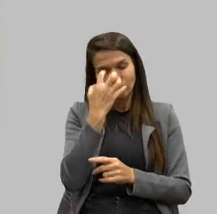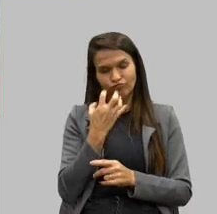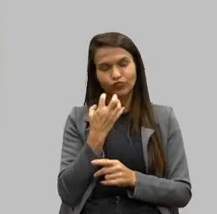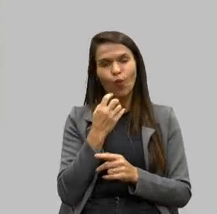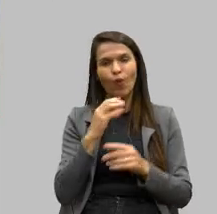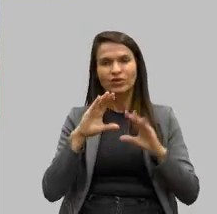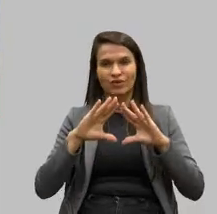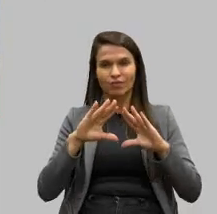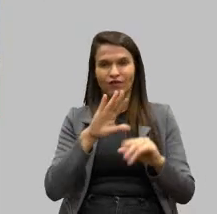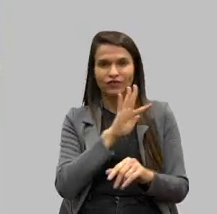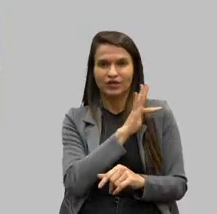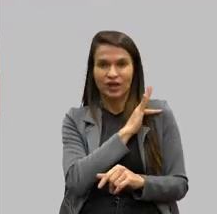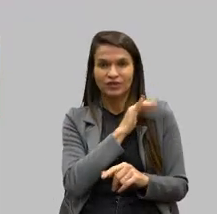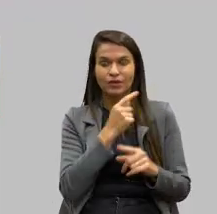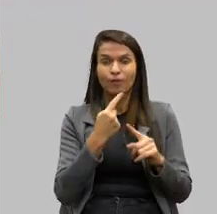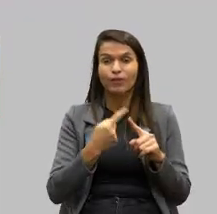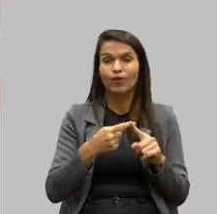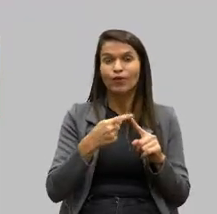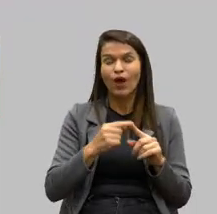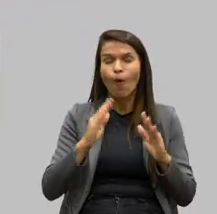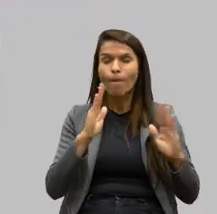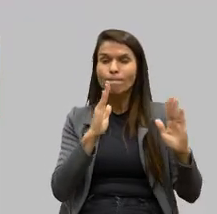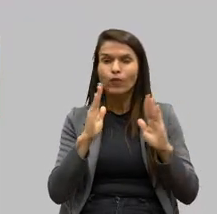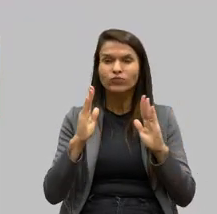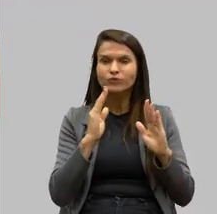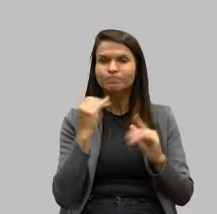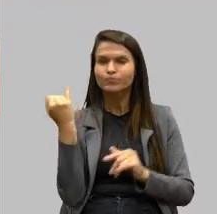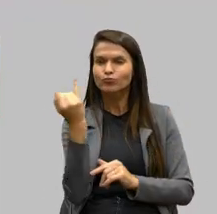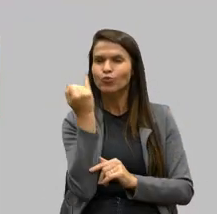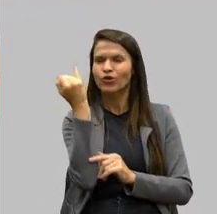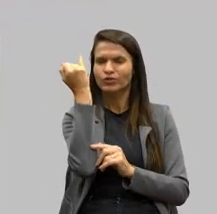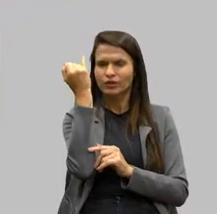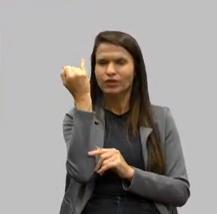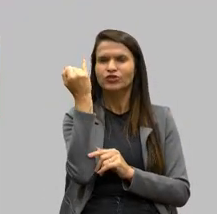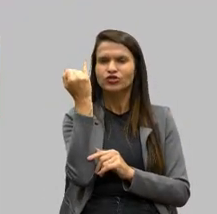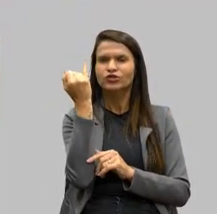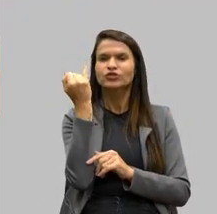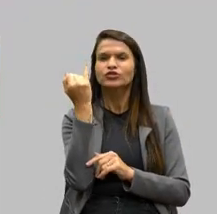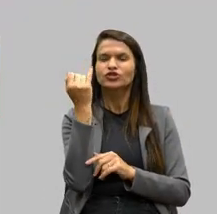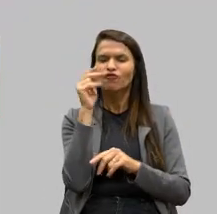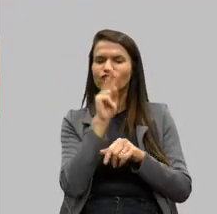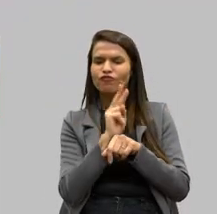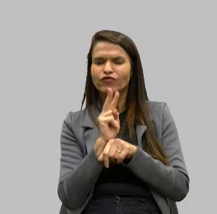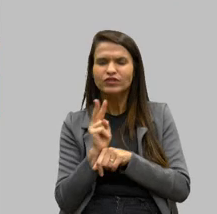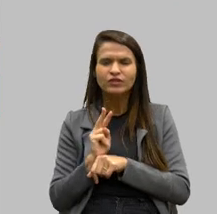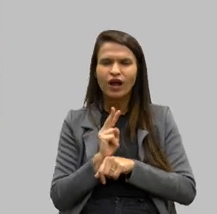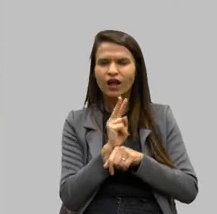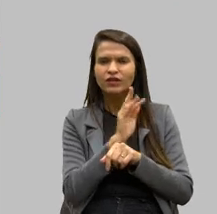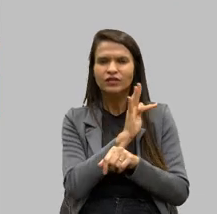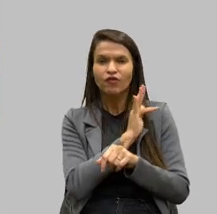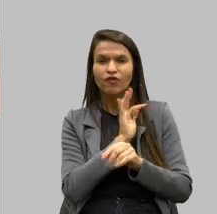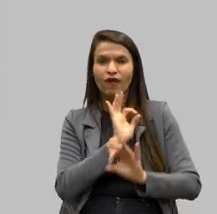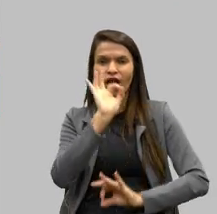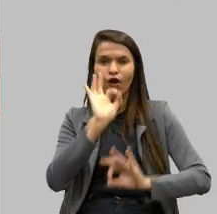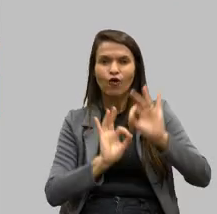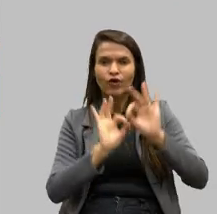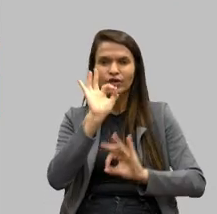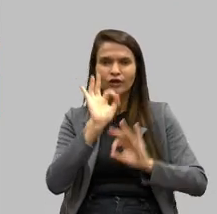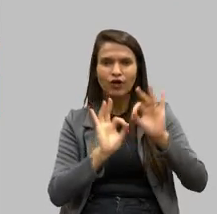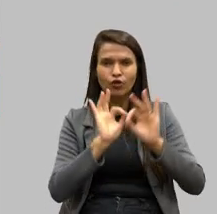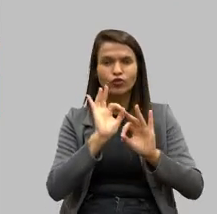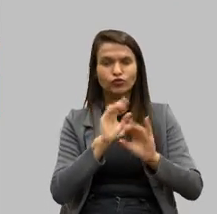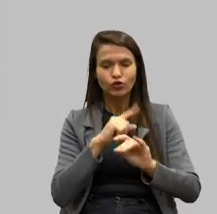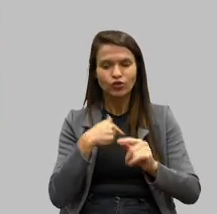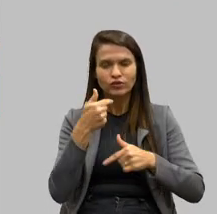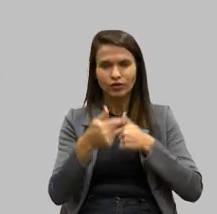Fiscaliza, porque ele é um momento ímpar de fiscalização e que vai organizar as nossas ações,